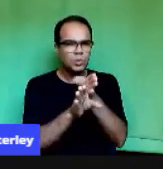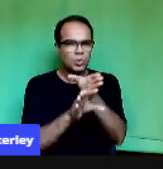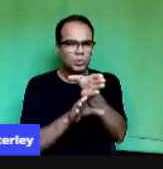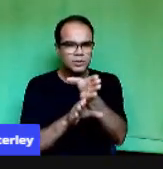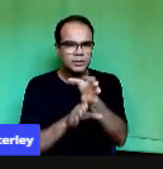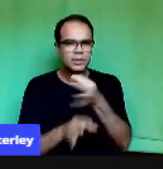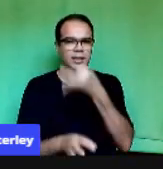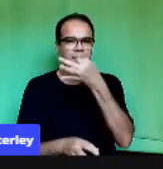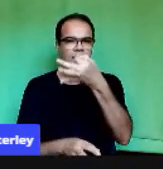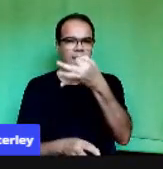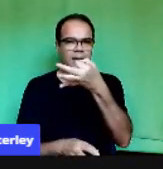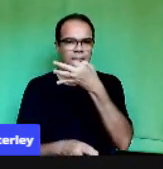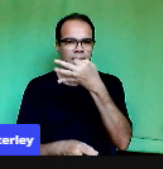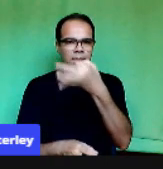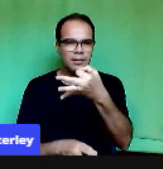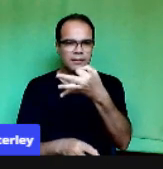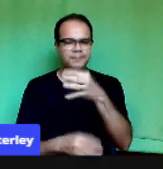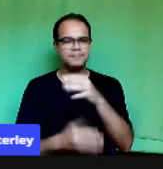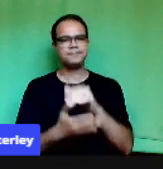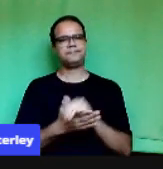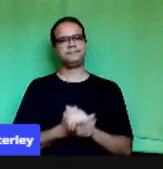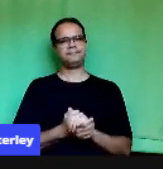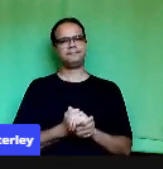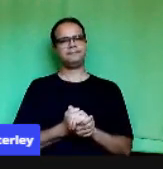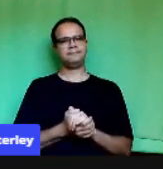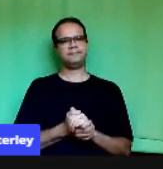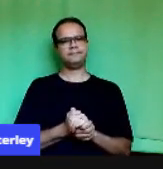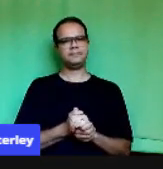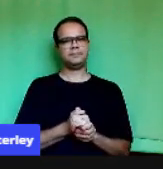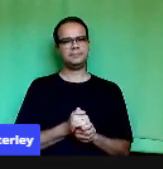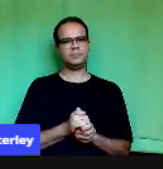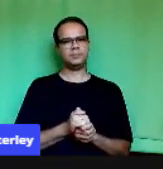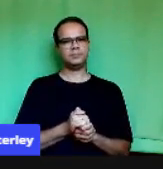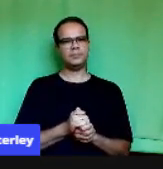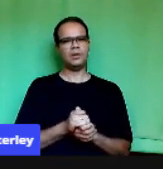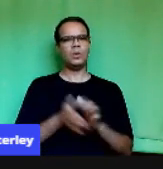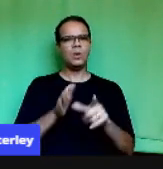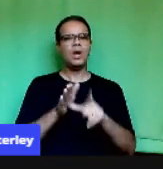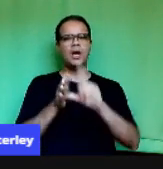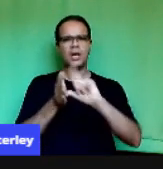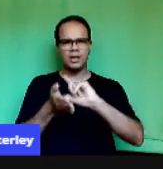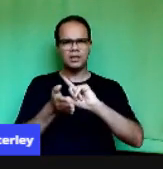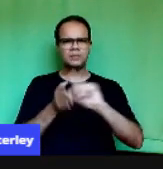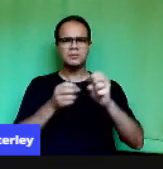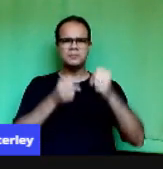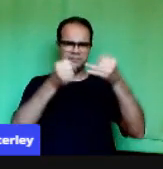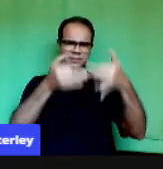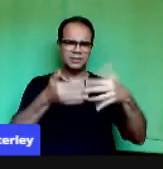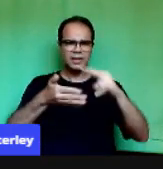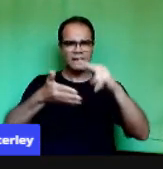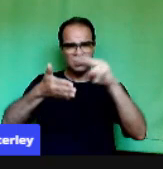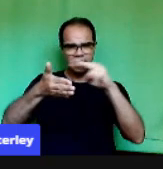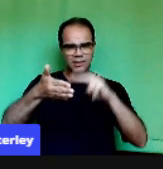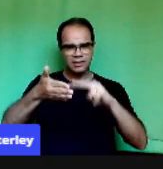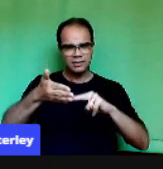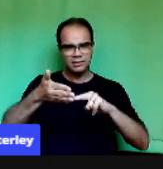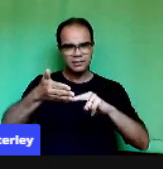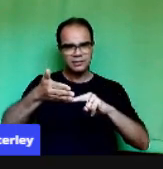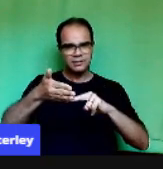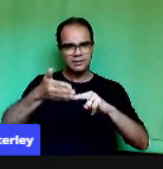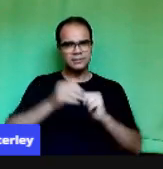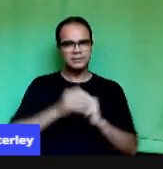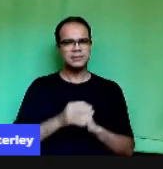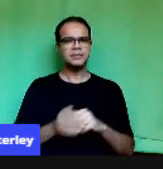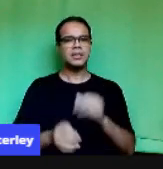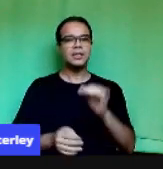sugestões. Mas antes de iniciar essa fala, eu gostaria de ler com vocês, e gostaria que vocês ouvissem muito o